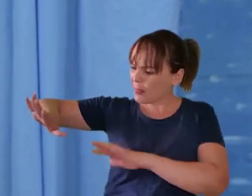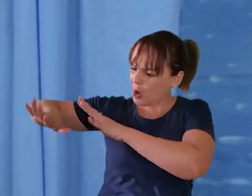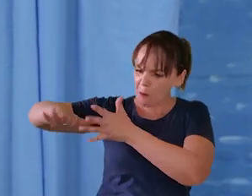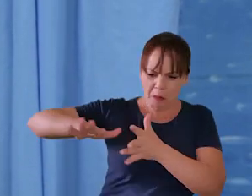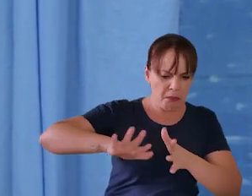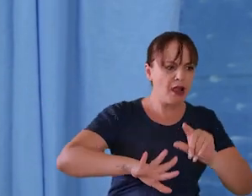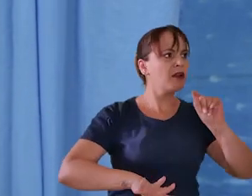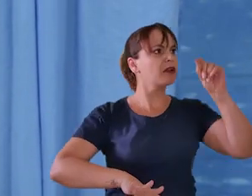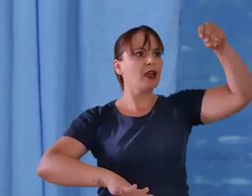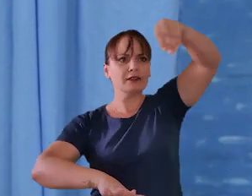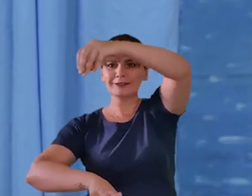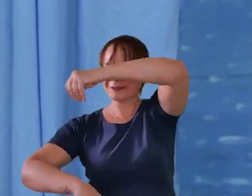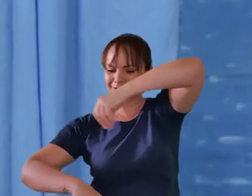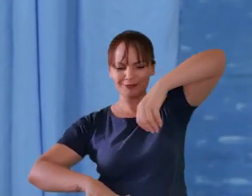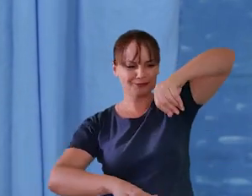Temperou,